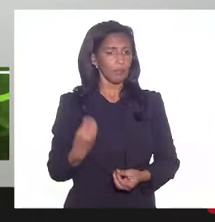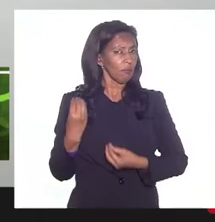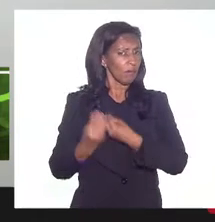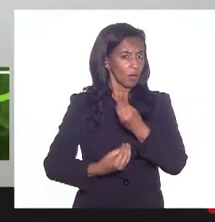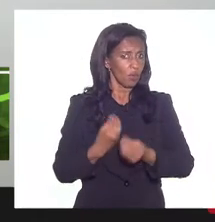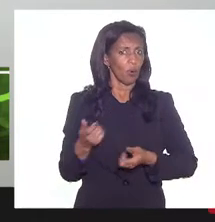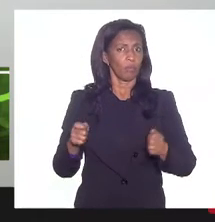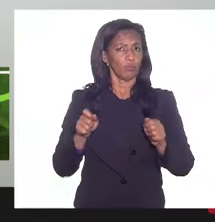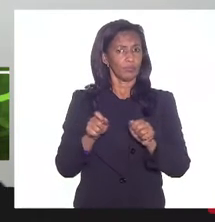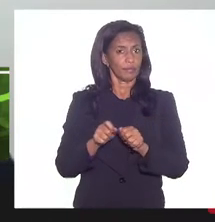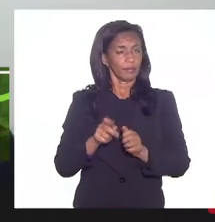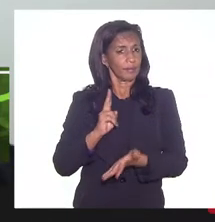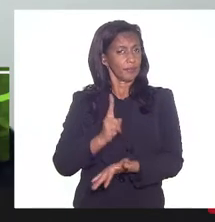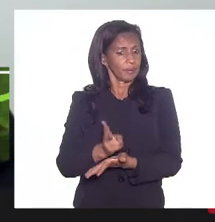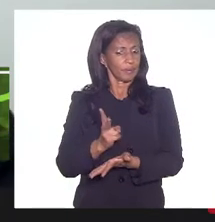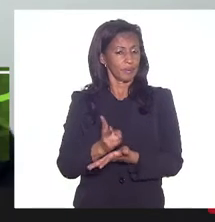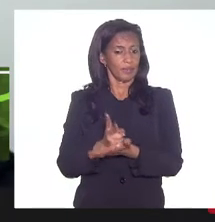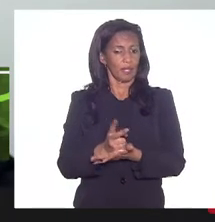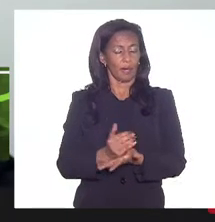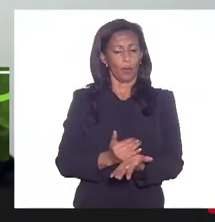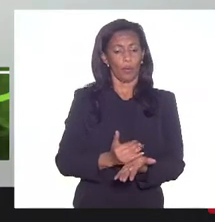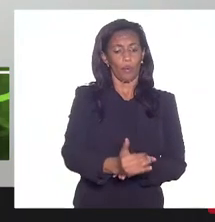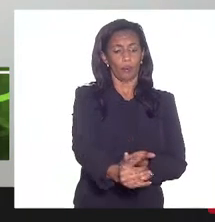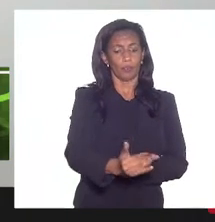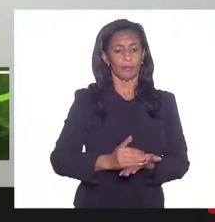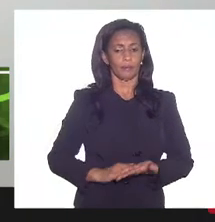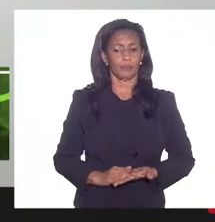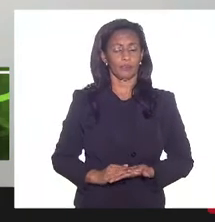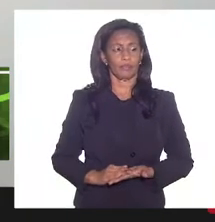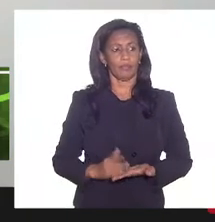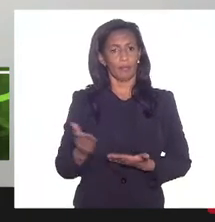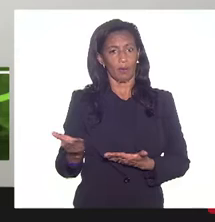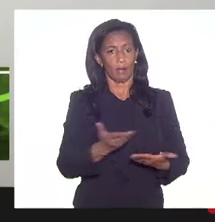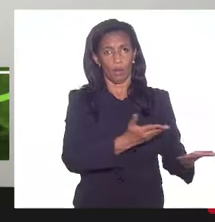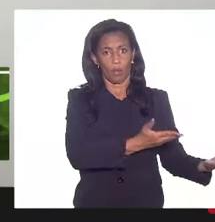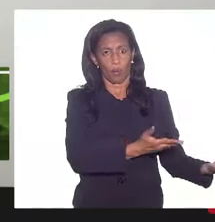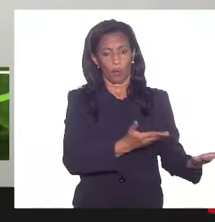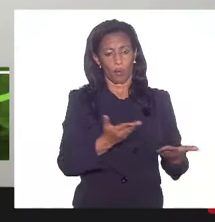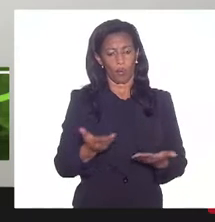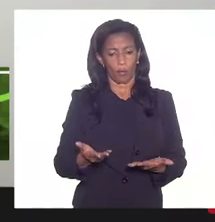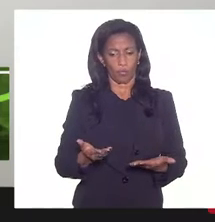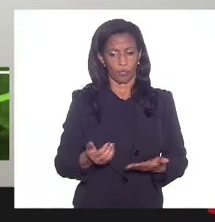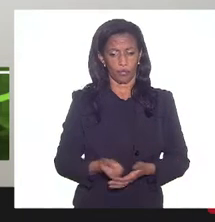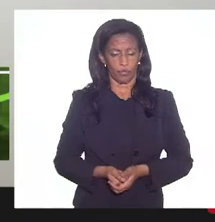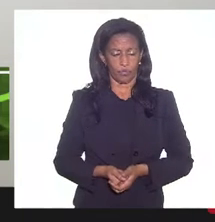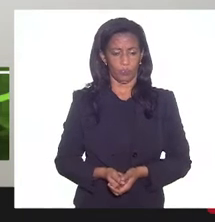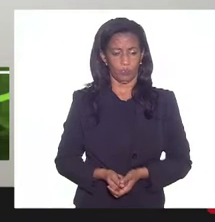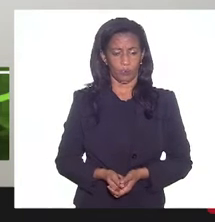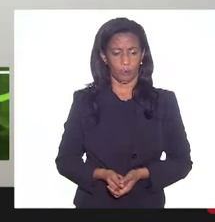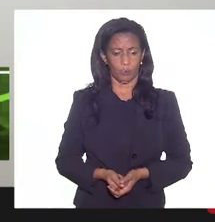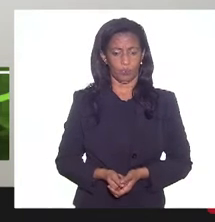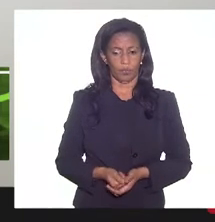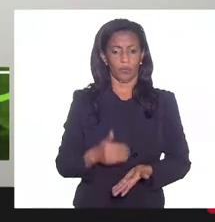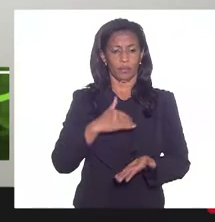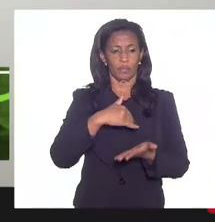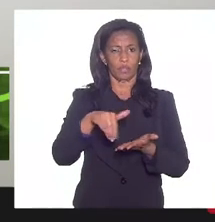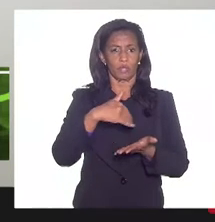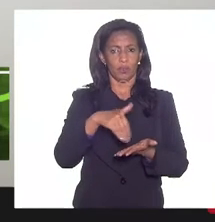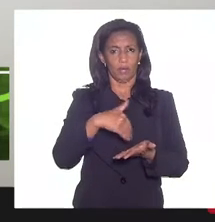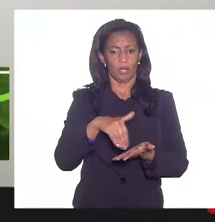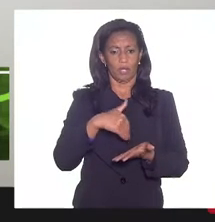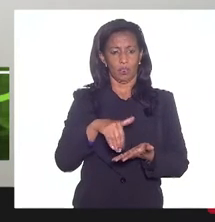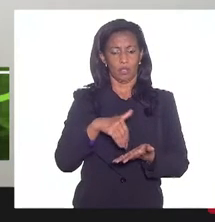sempre, de saída, passar a palavra para a secretária